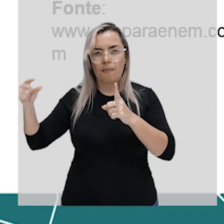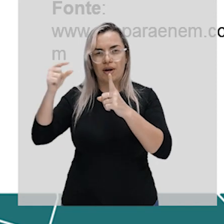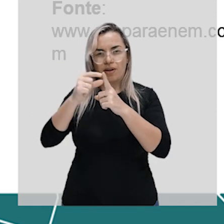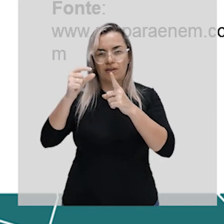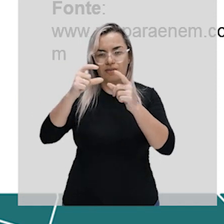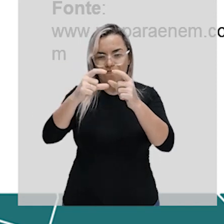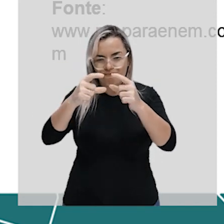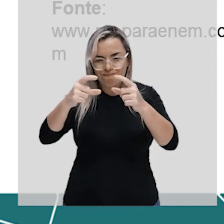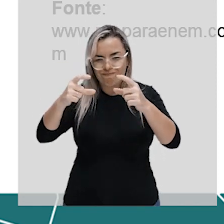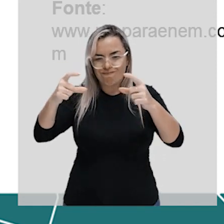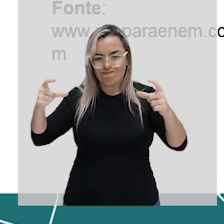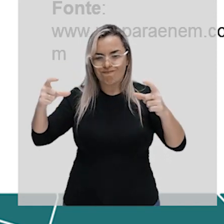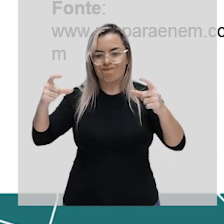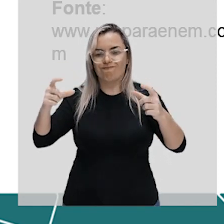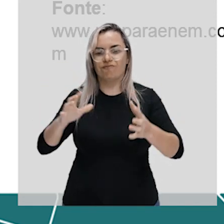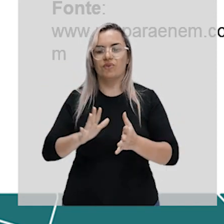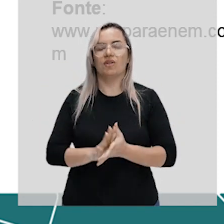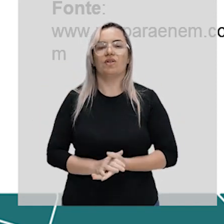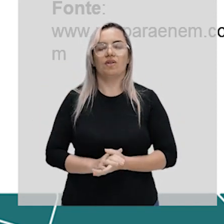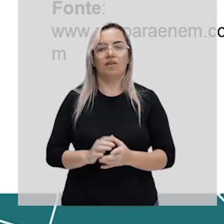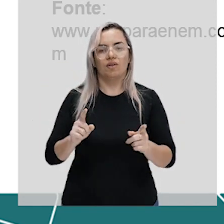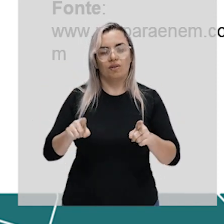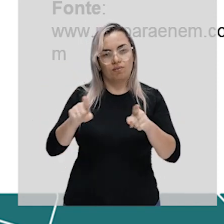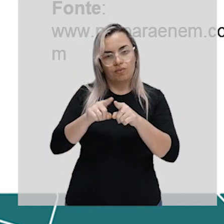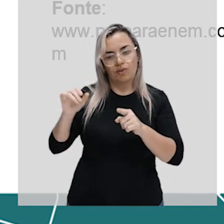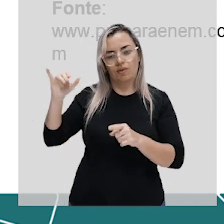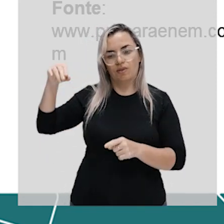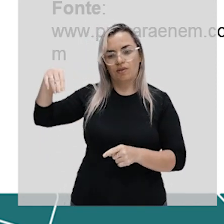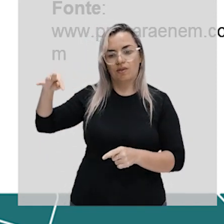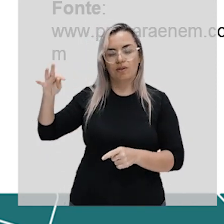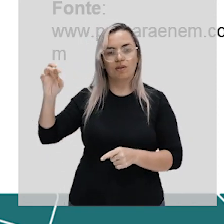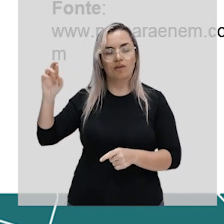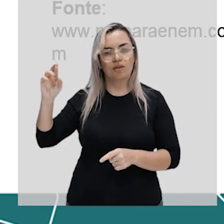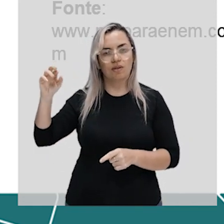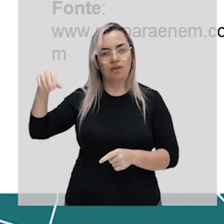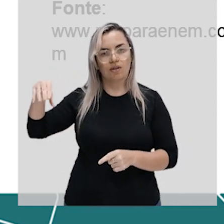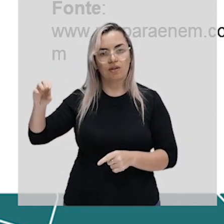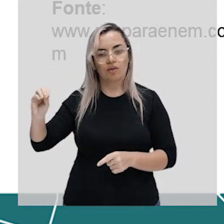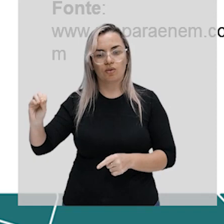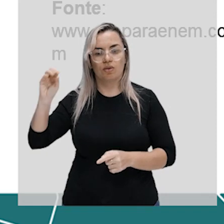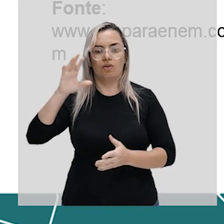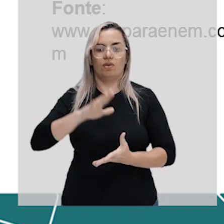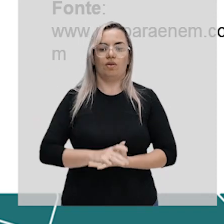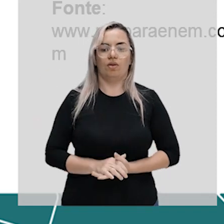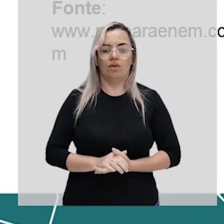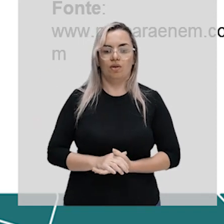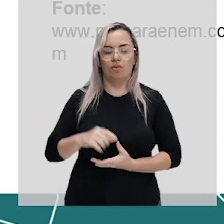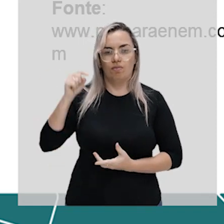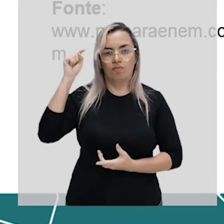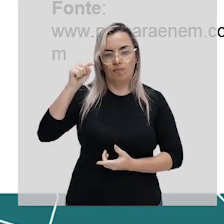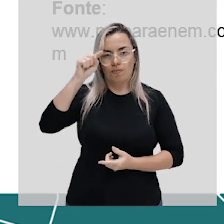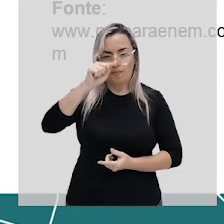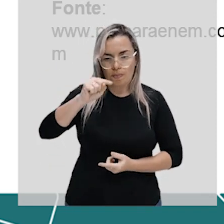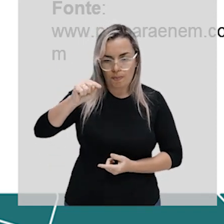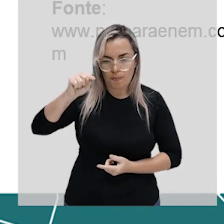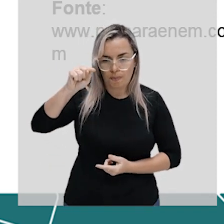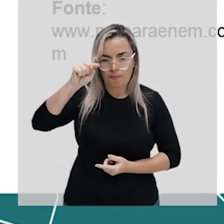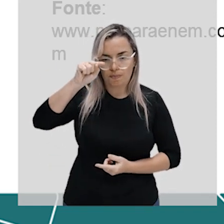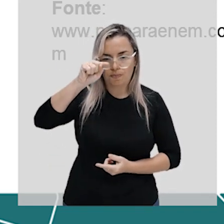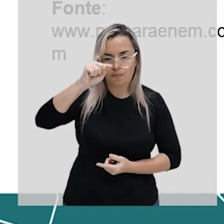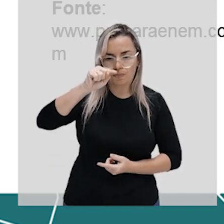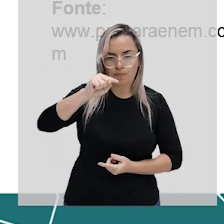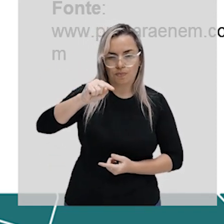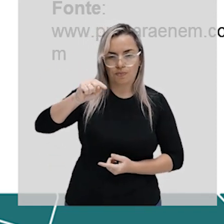abertura, ok? Então, nós temos o órteo interno. E esse órteo interno ele vai dar entrada